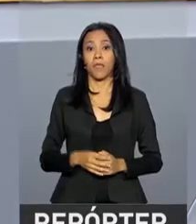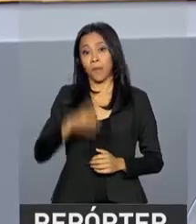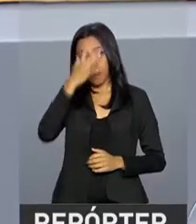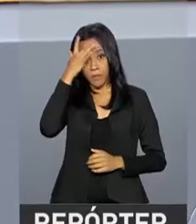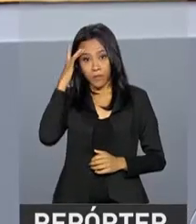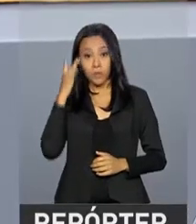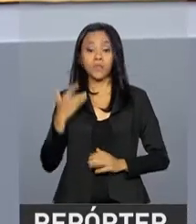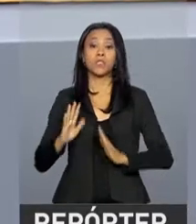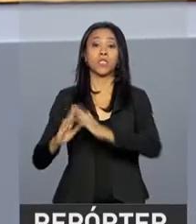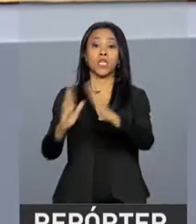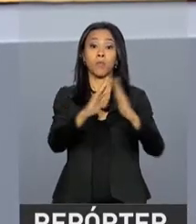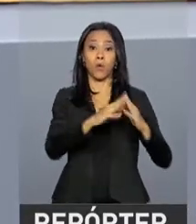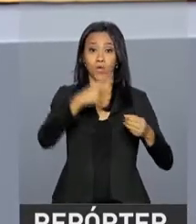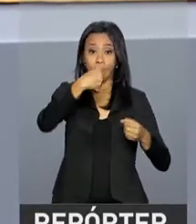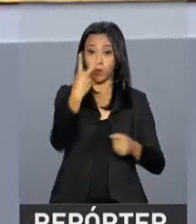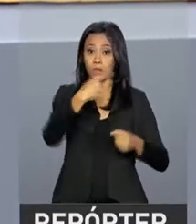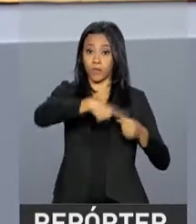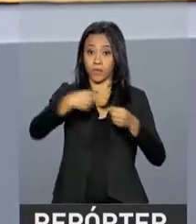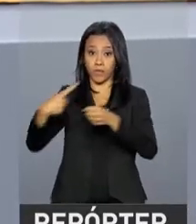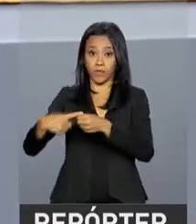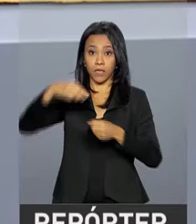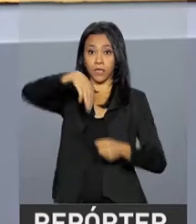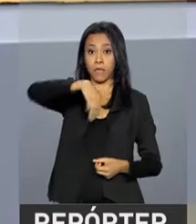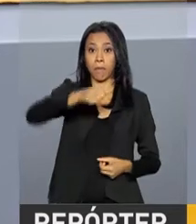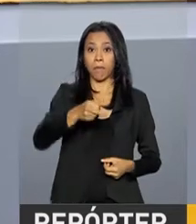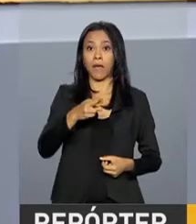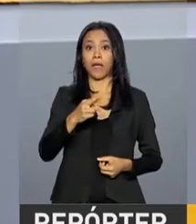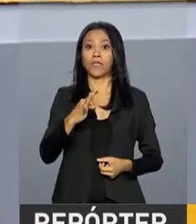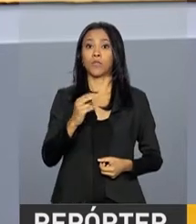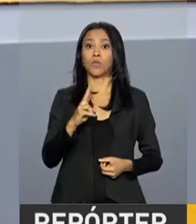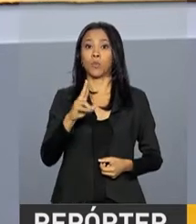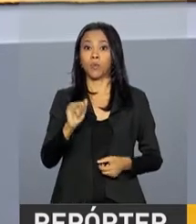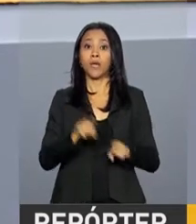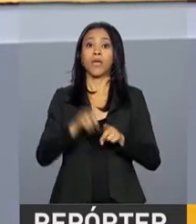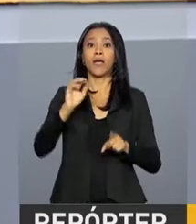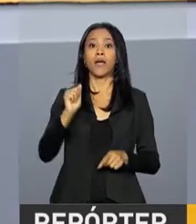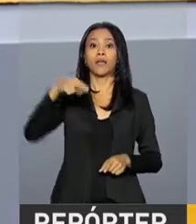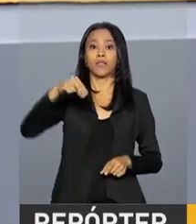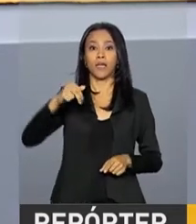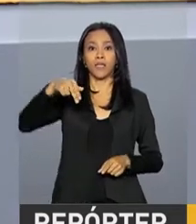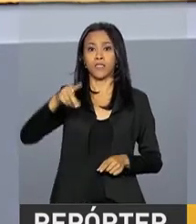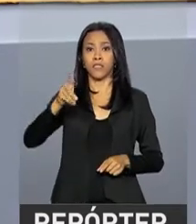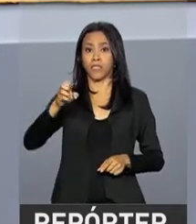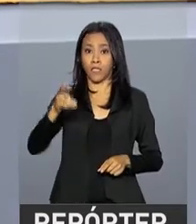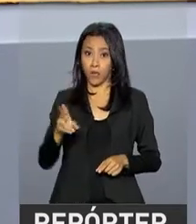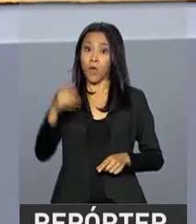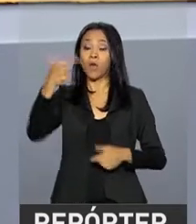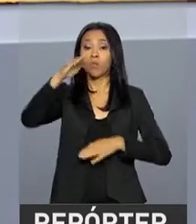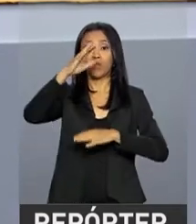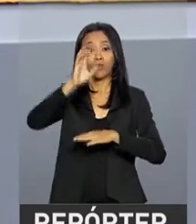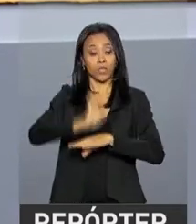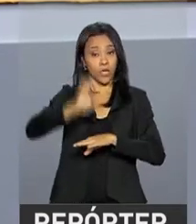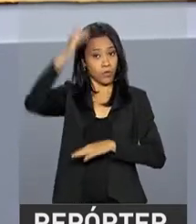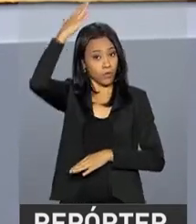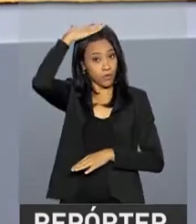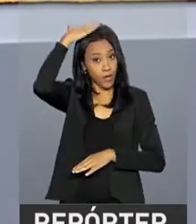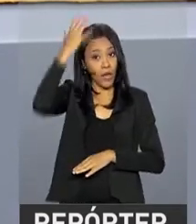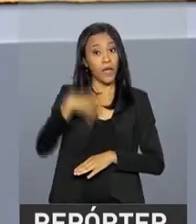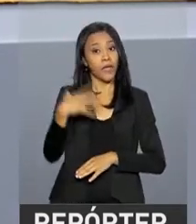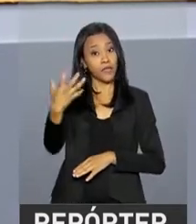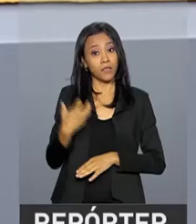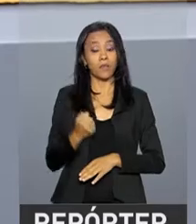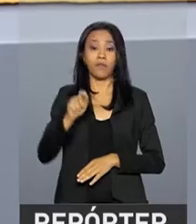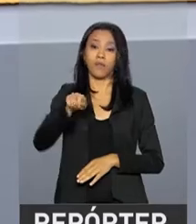moradores dos municípios de marituba e ananindeua no pará receberam neste final de semana as chaves das moradias do programa minha casa